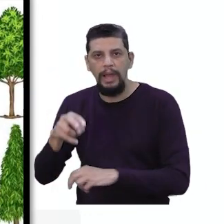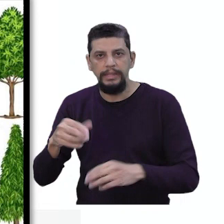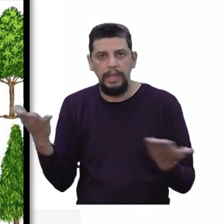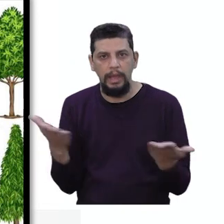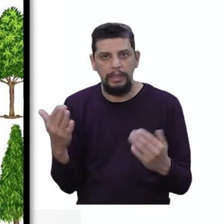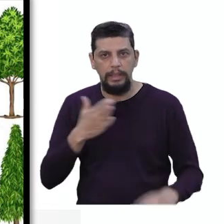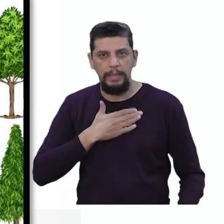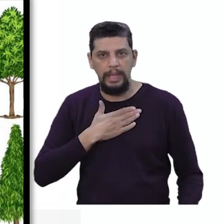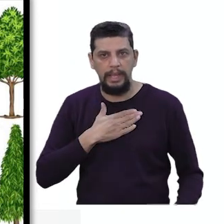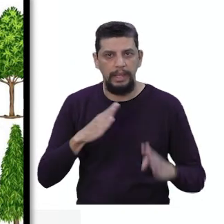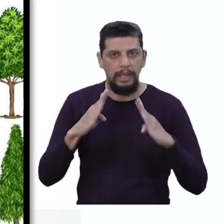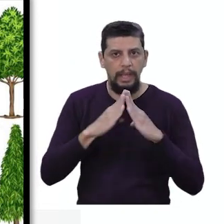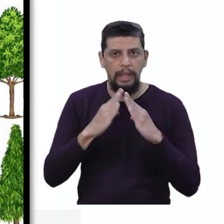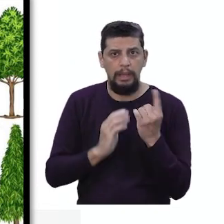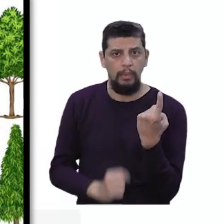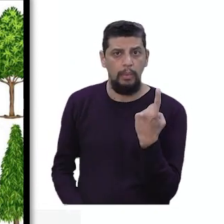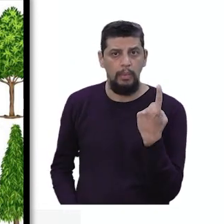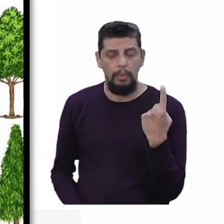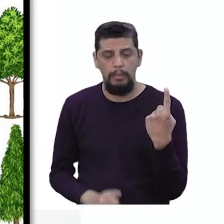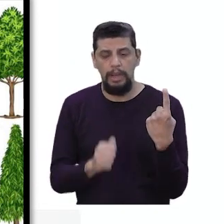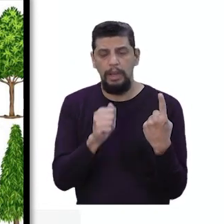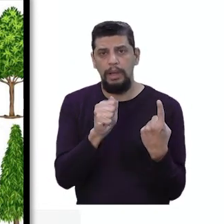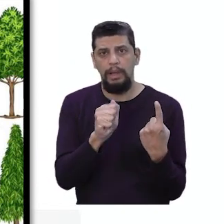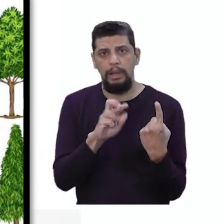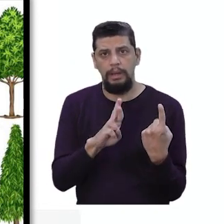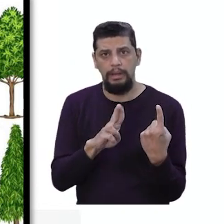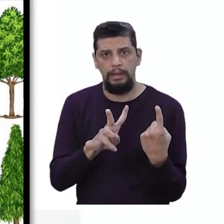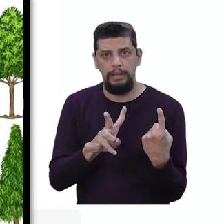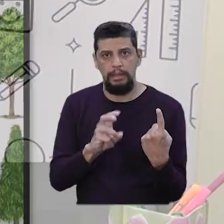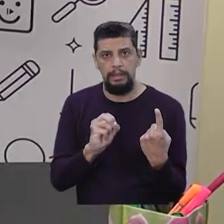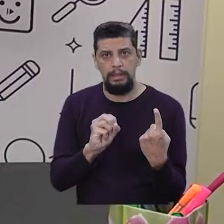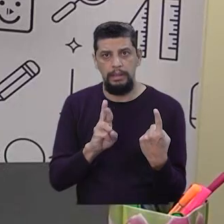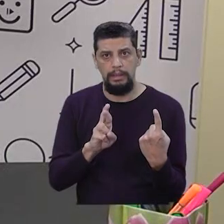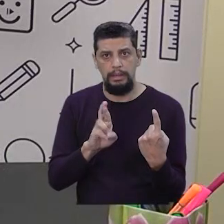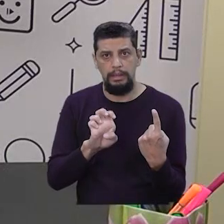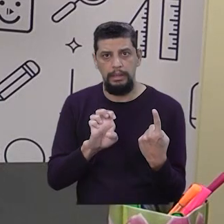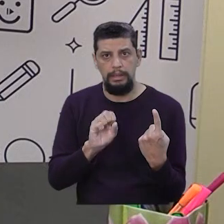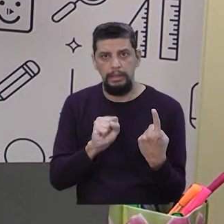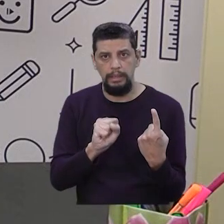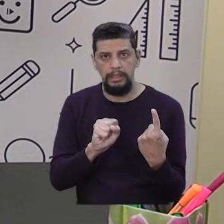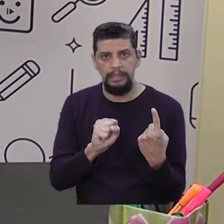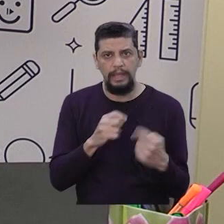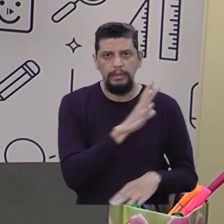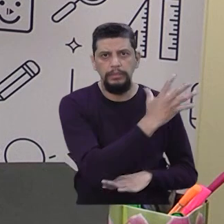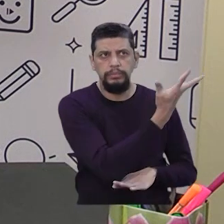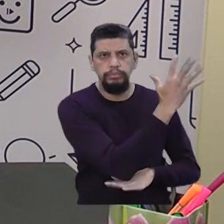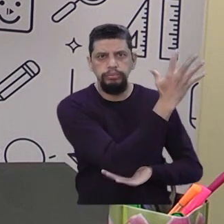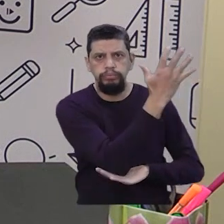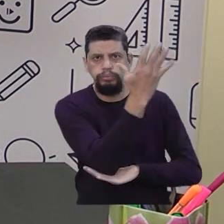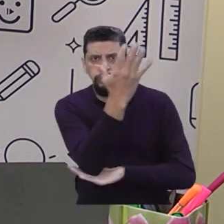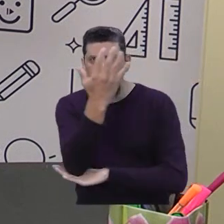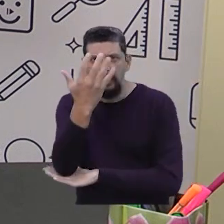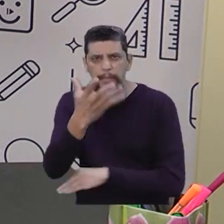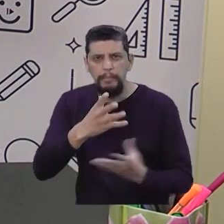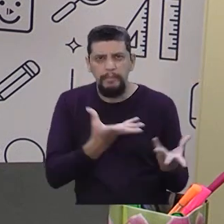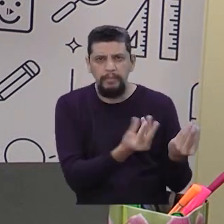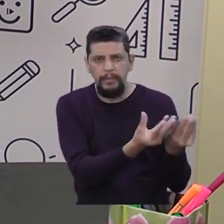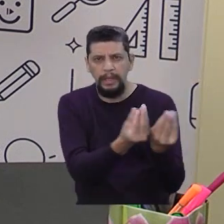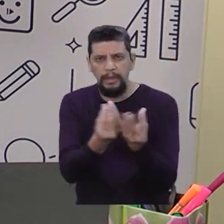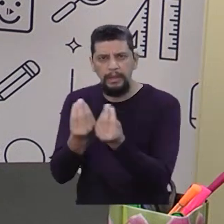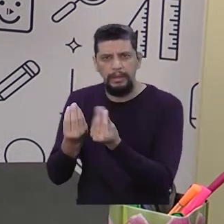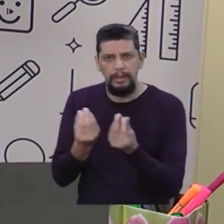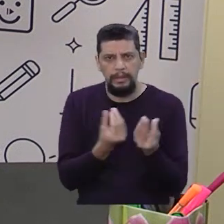que na minha casa eu tenho uma árvore plantada. Mas e lá na floresta só tem uma? Não, na floresta